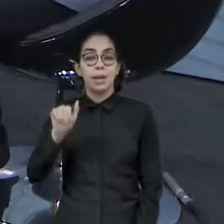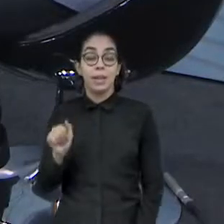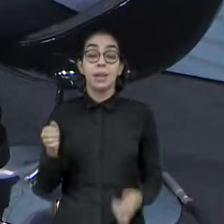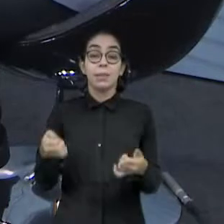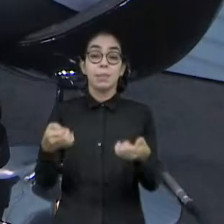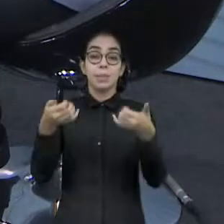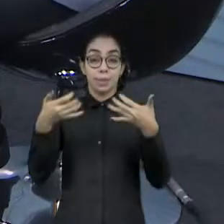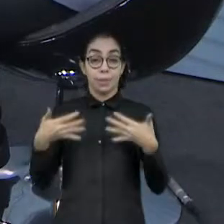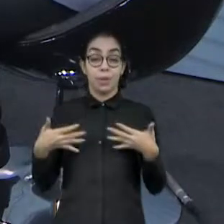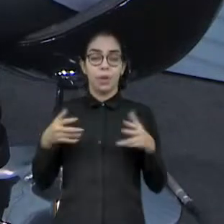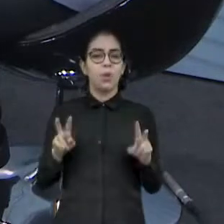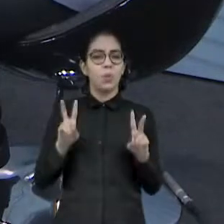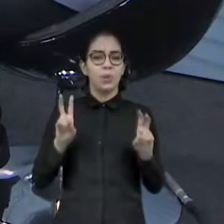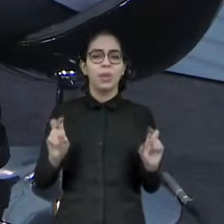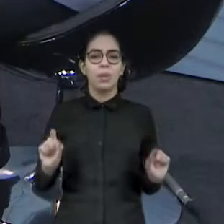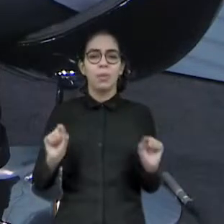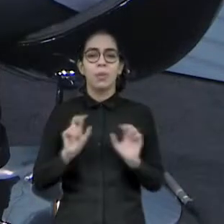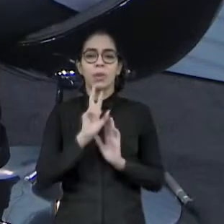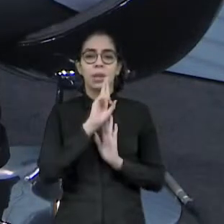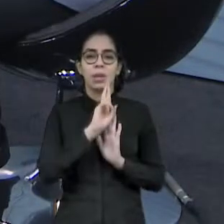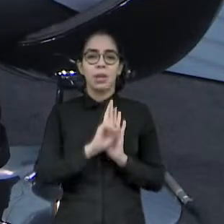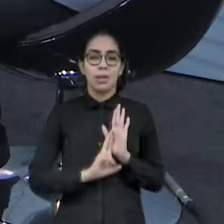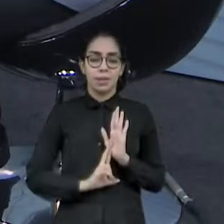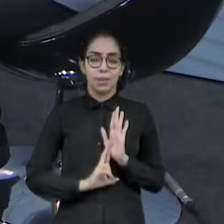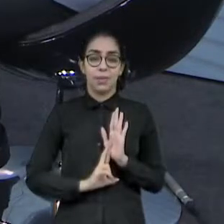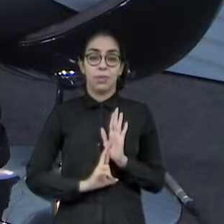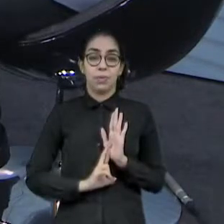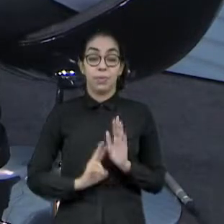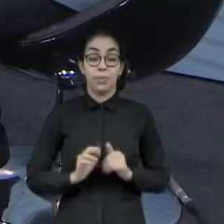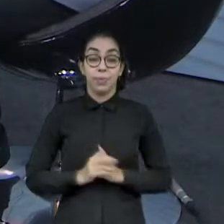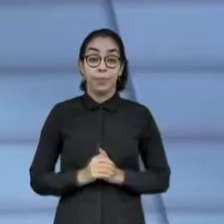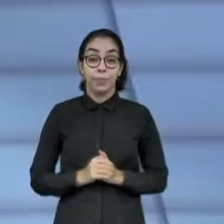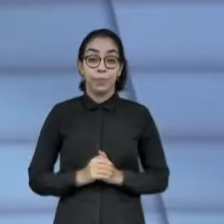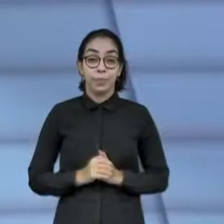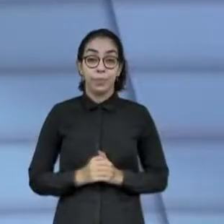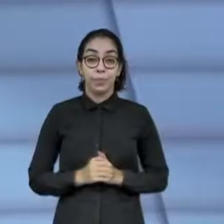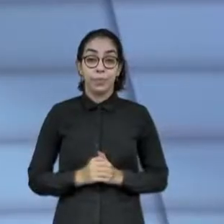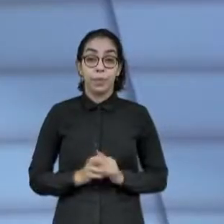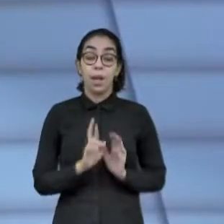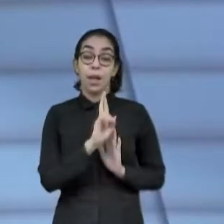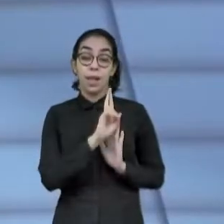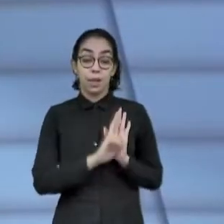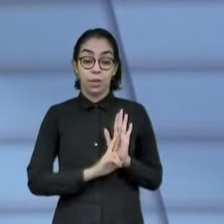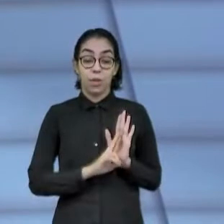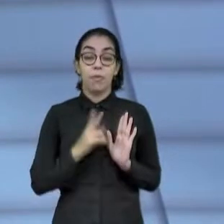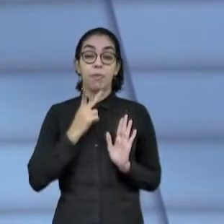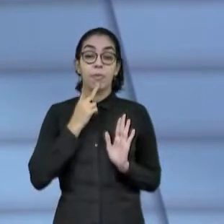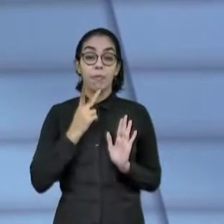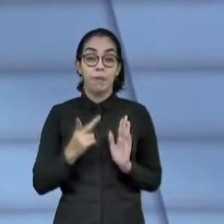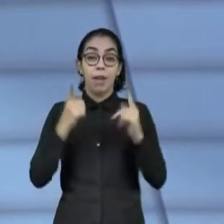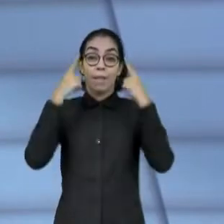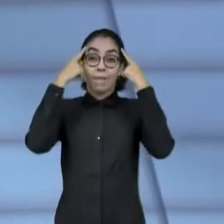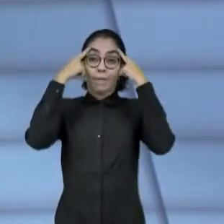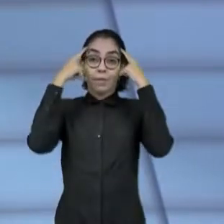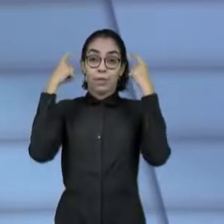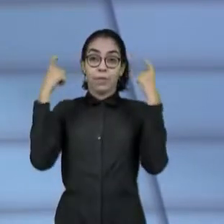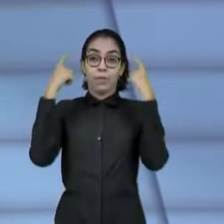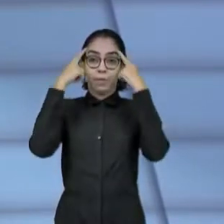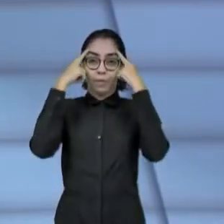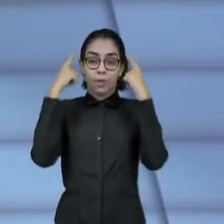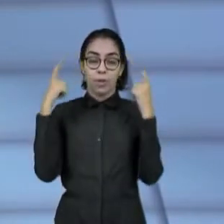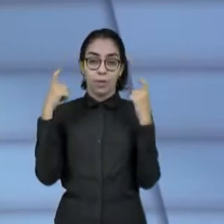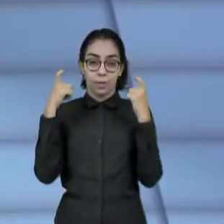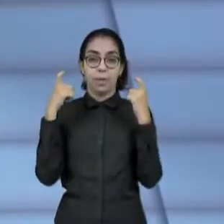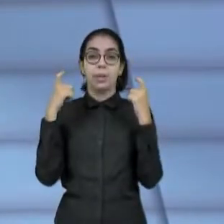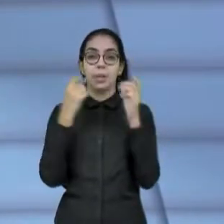Pronto. Esse relatório também, ele traz um aumento dos casos de violência, né? Um